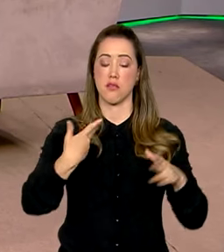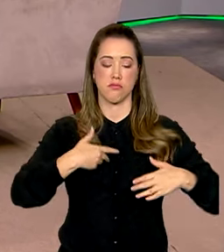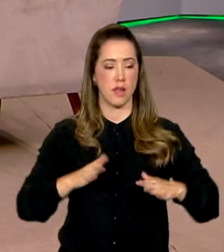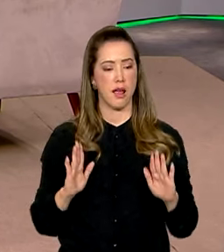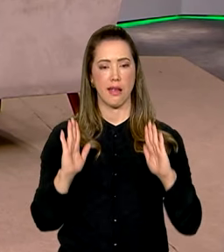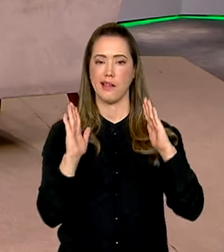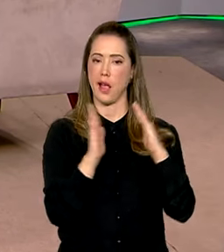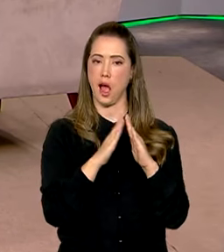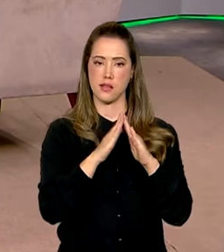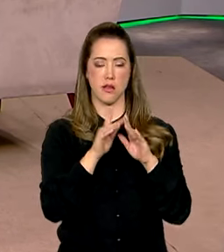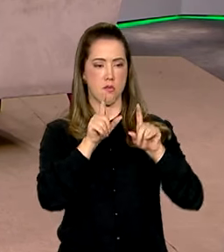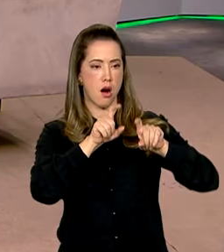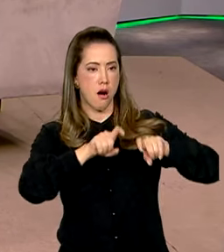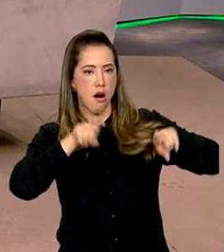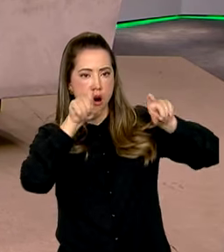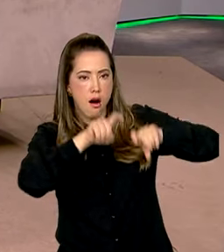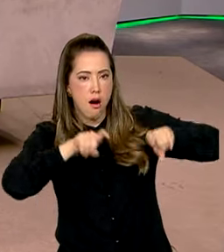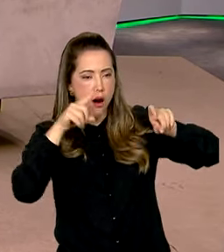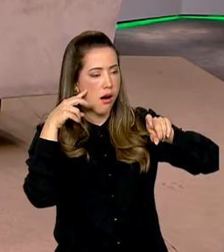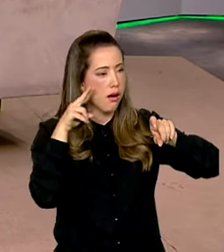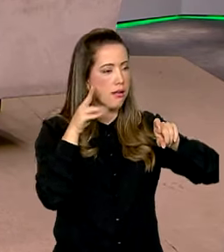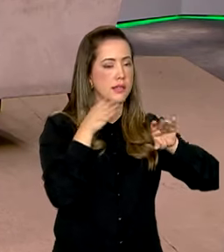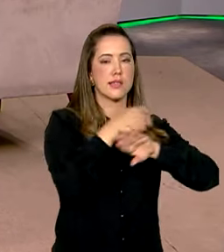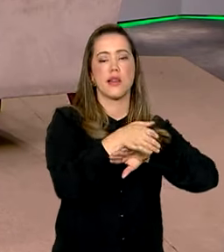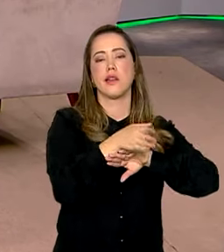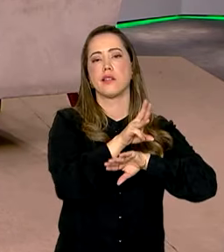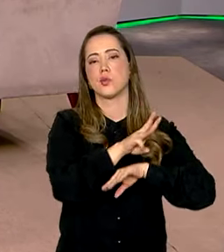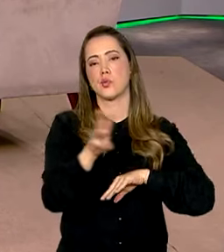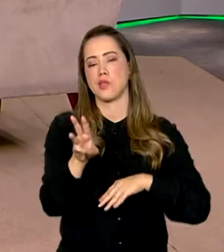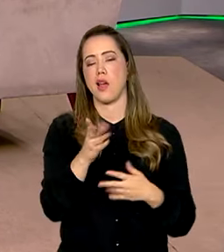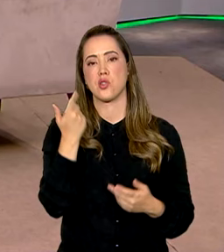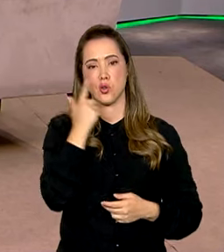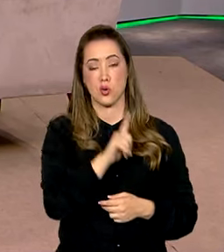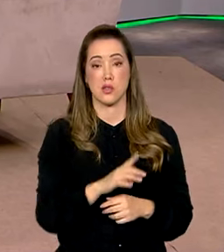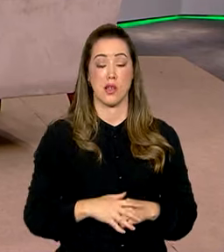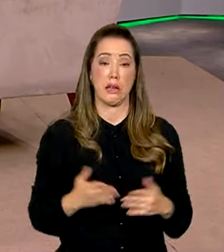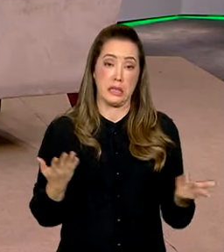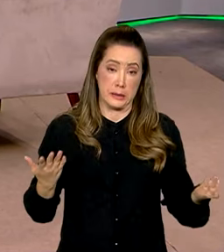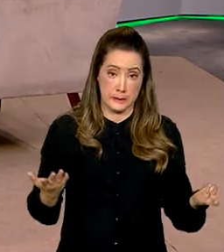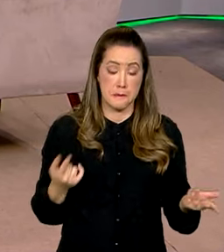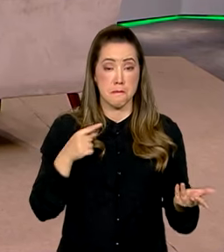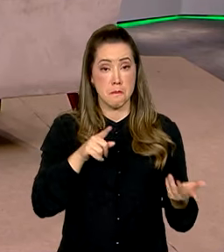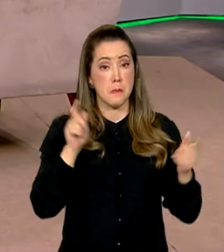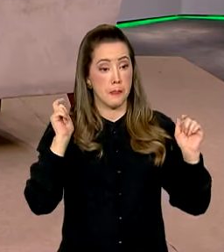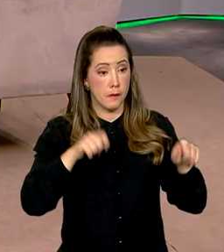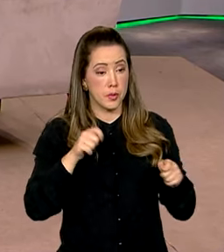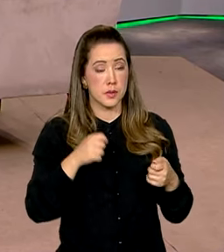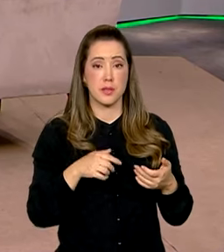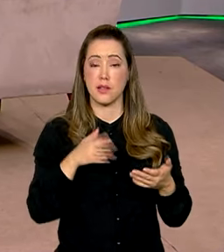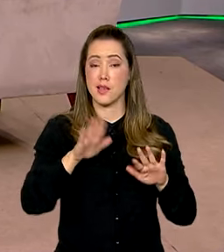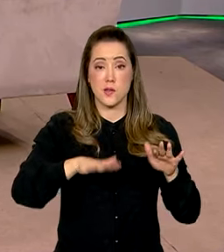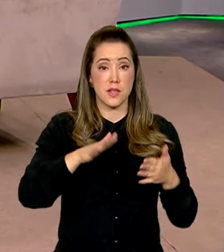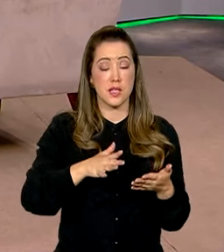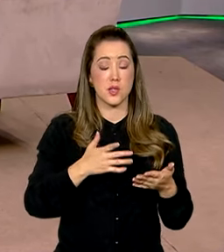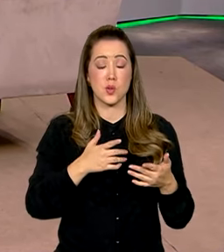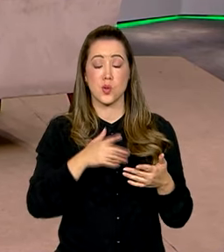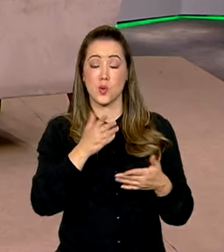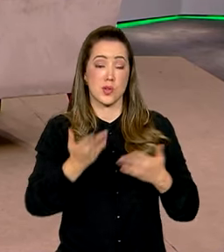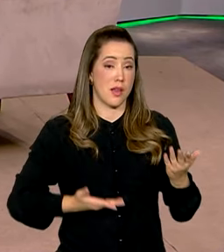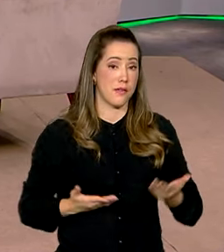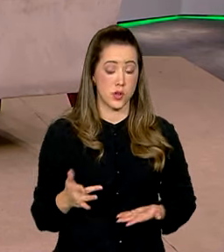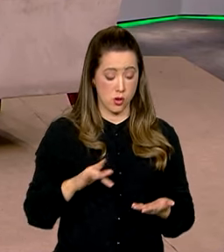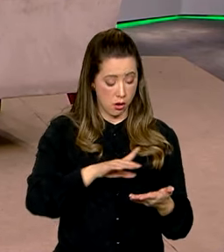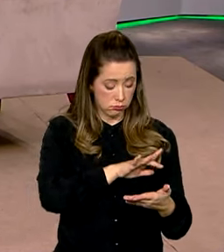levar melhor fluidez na mobilidade. Então, possibilitar que o serviço esteja na palma da mão ou num